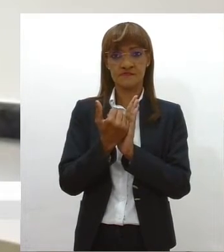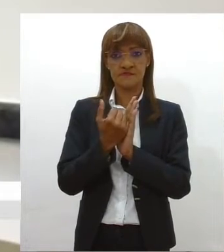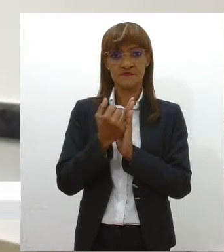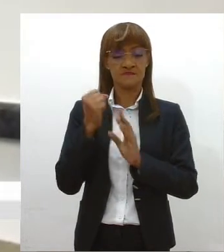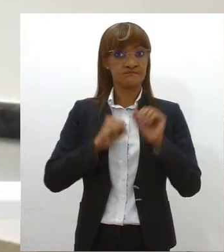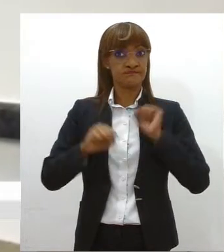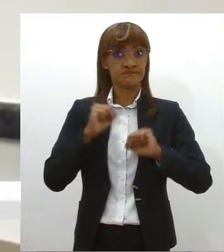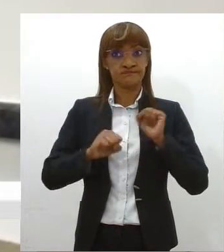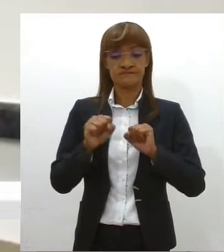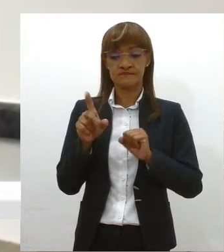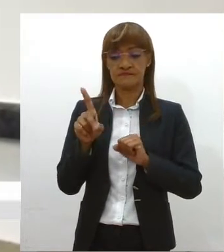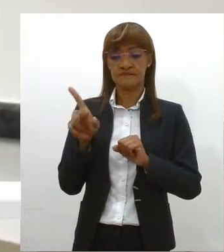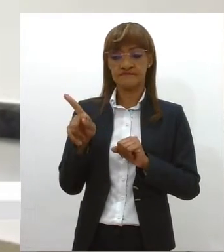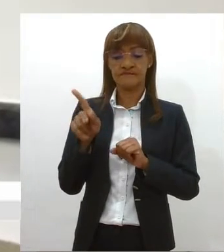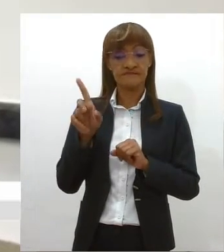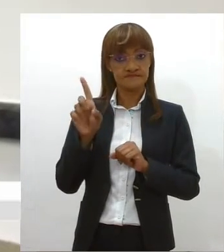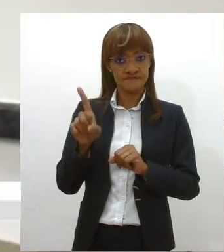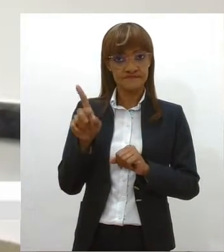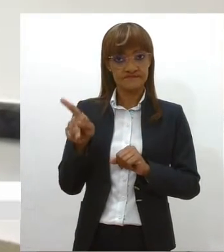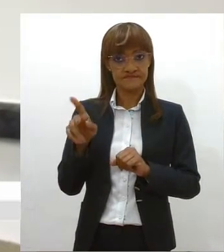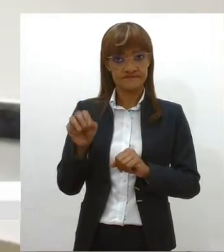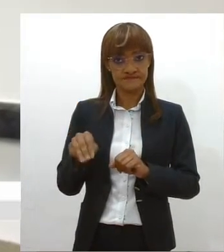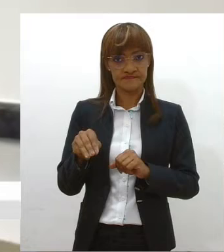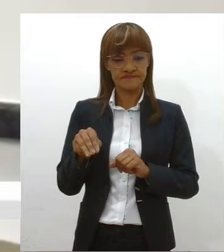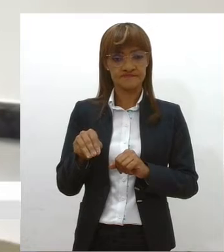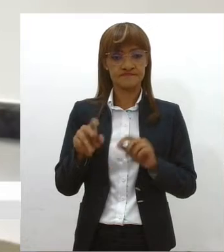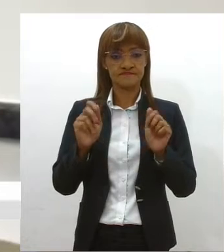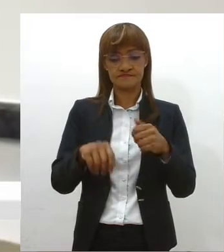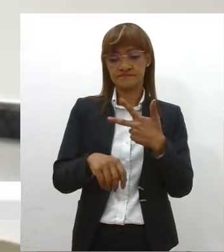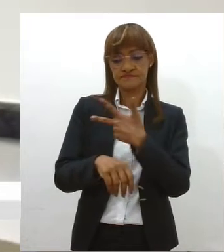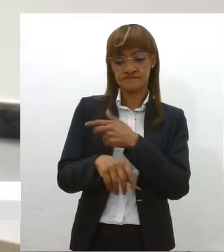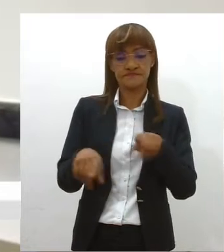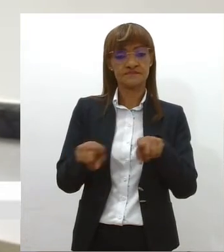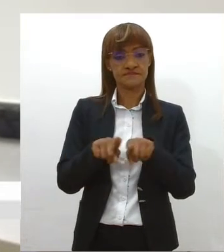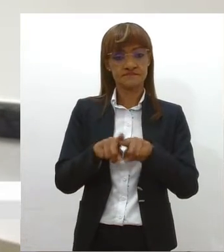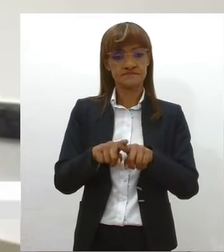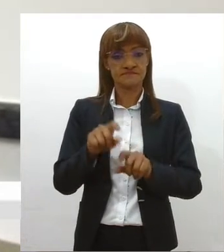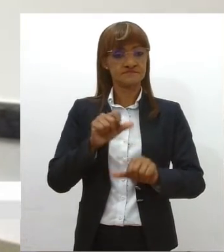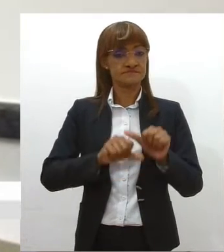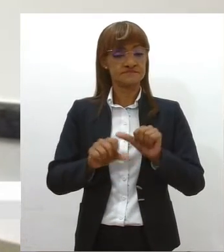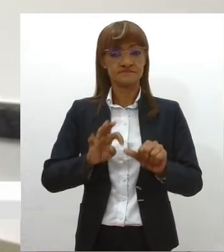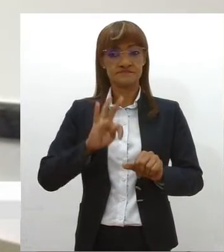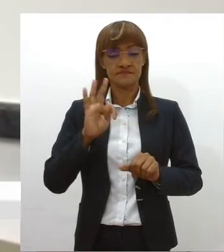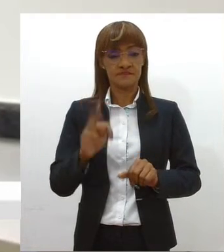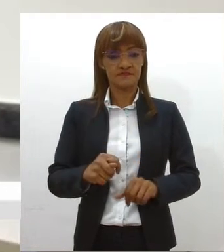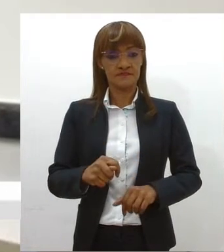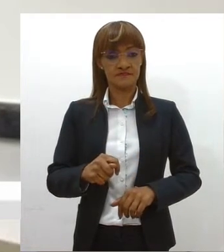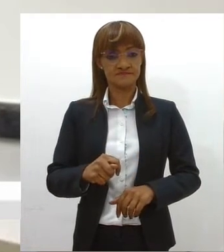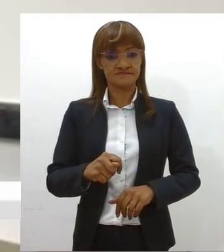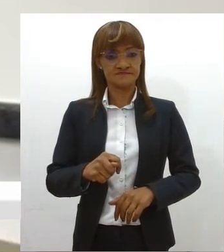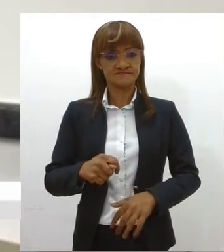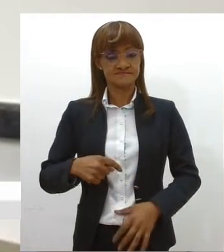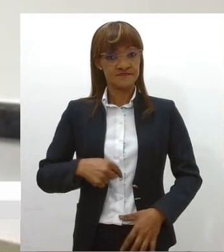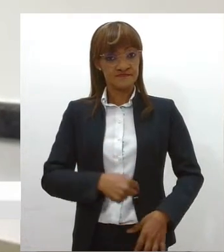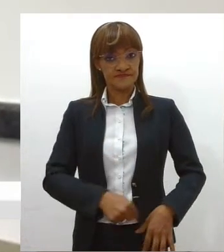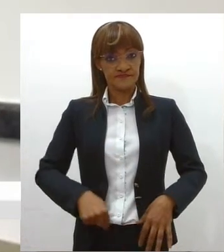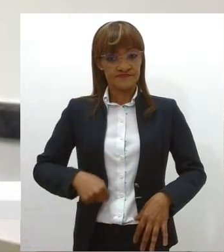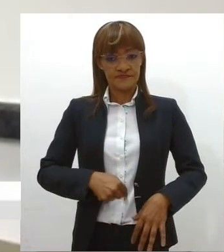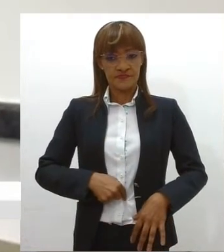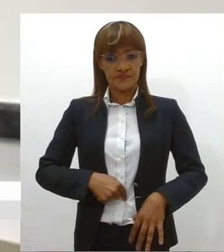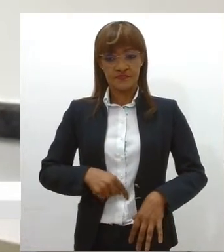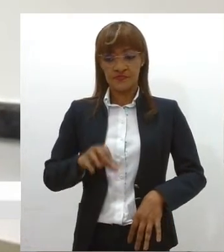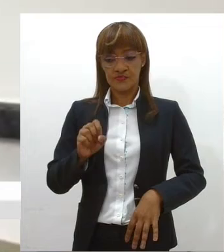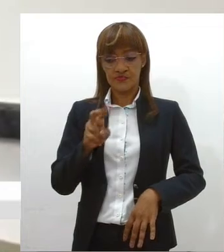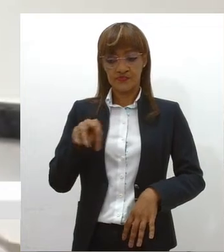a vacina, ela também vai alterar o receptor do estrogênio no ovário, pode haver uma